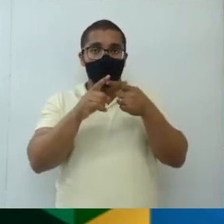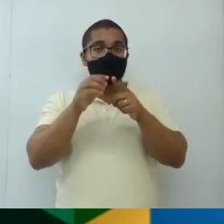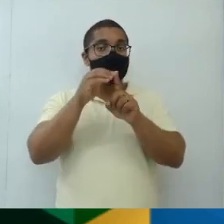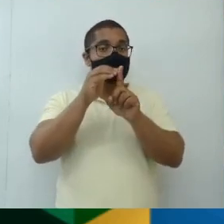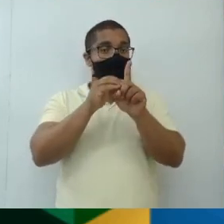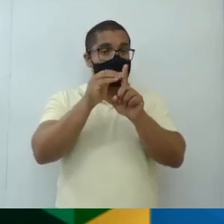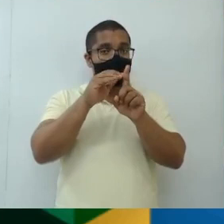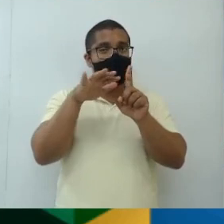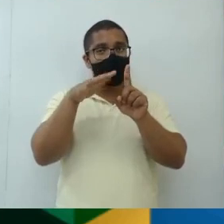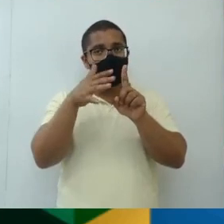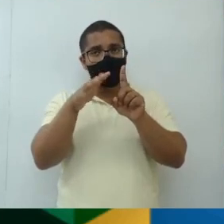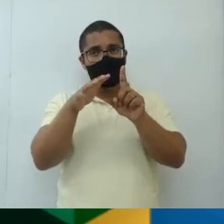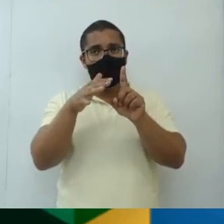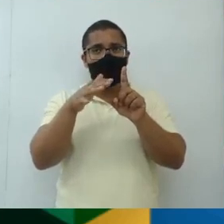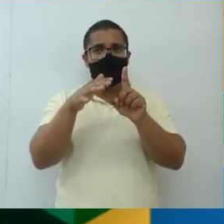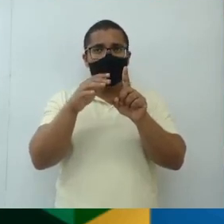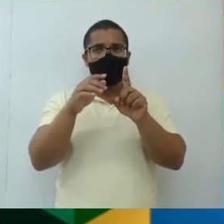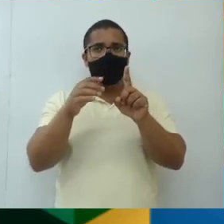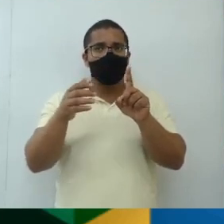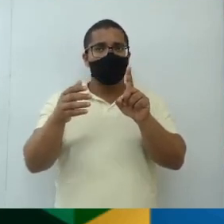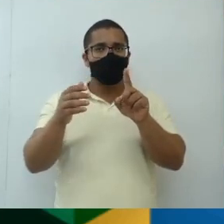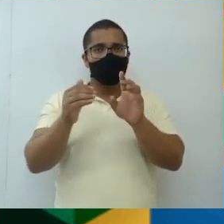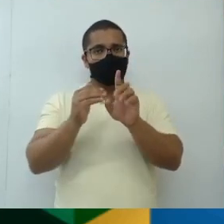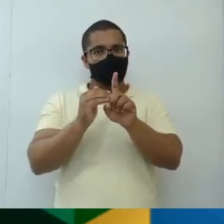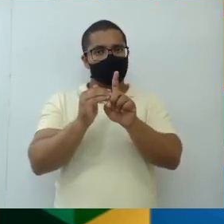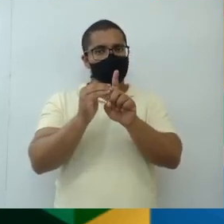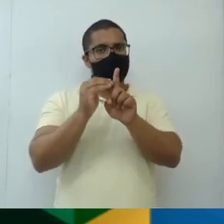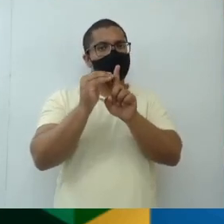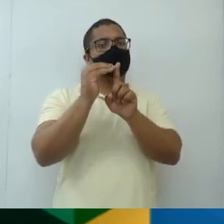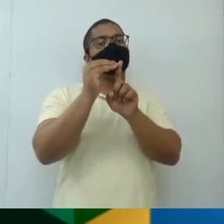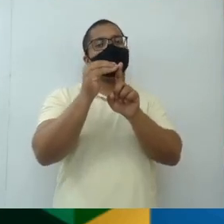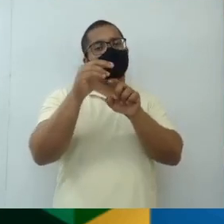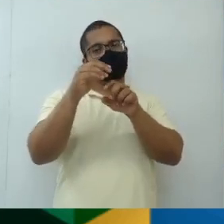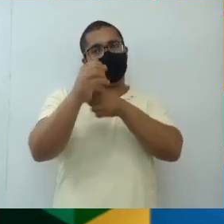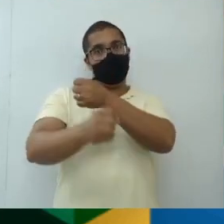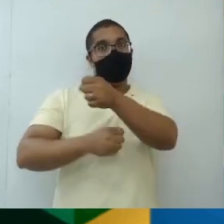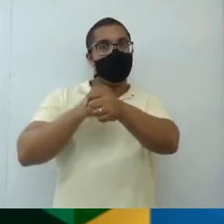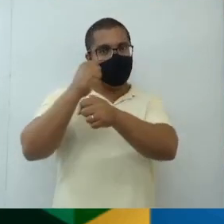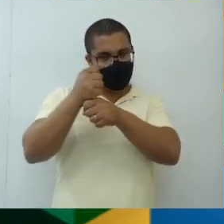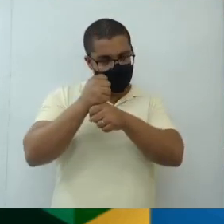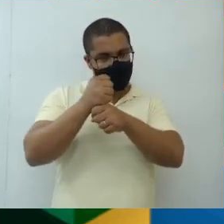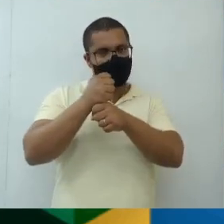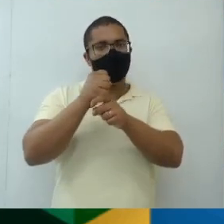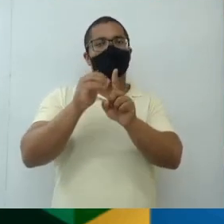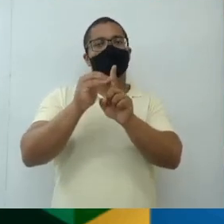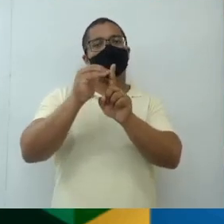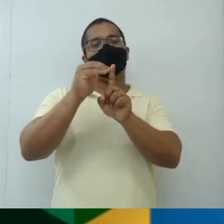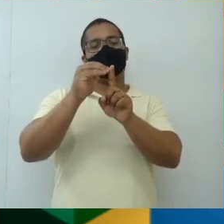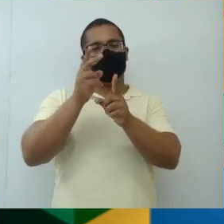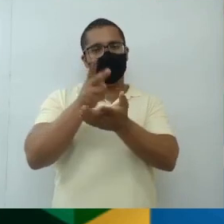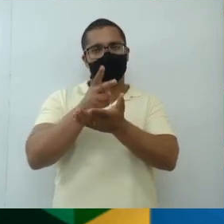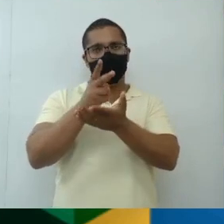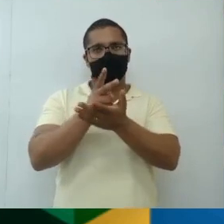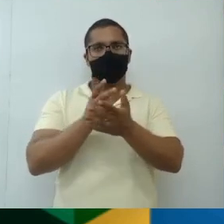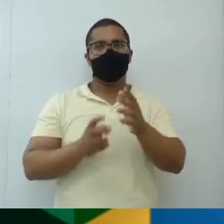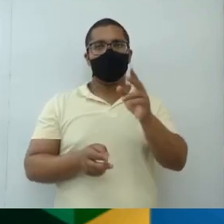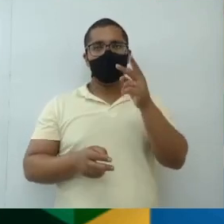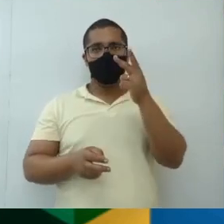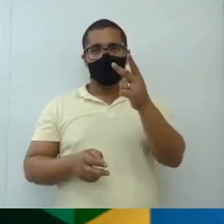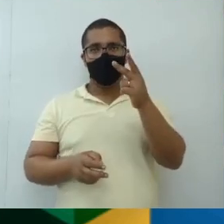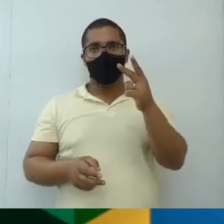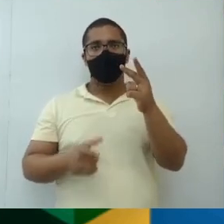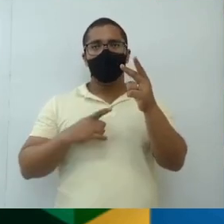temperatura média levado ao longo do ano dois baixa precipitação anual e Chuvas mal